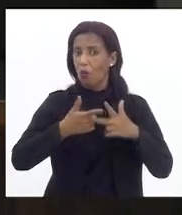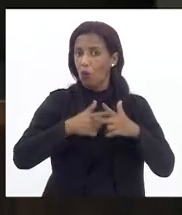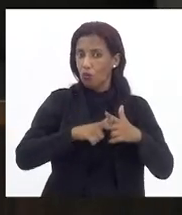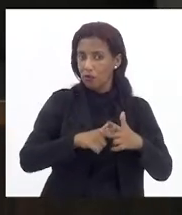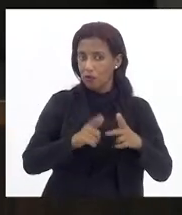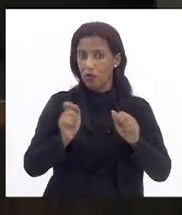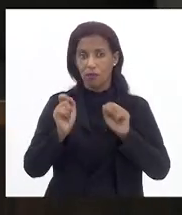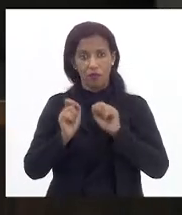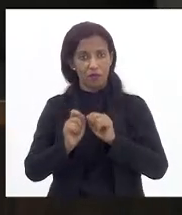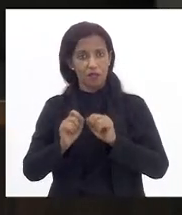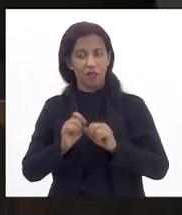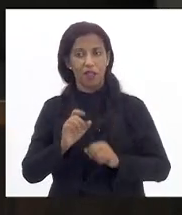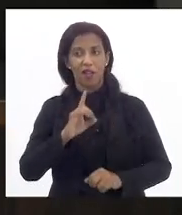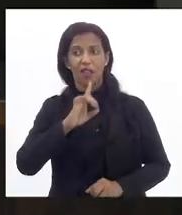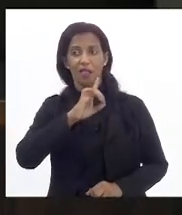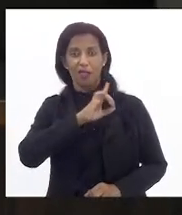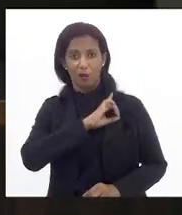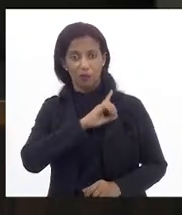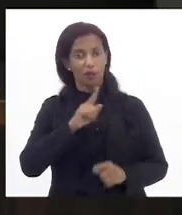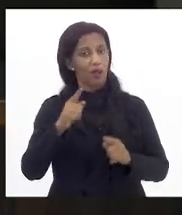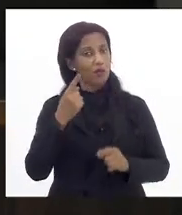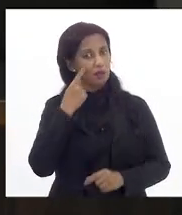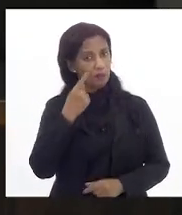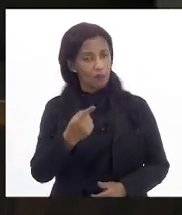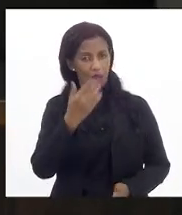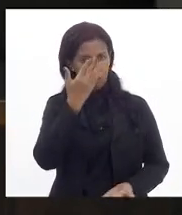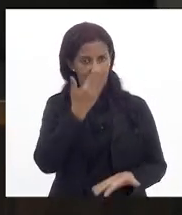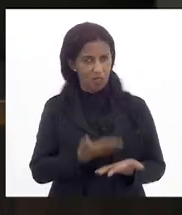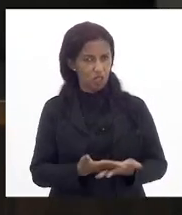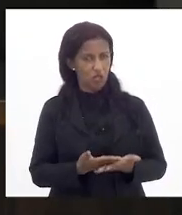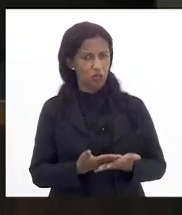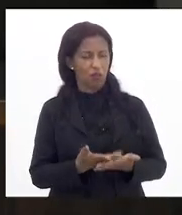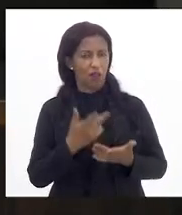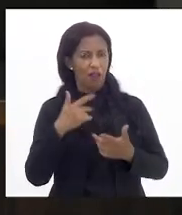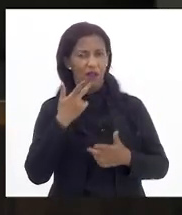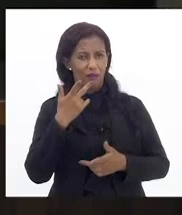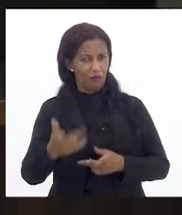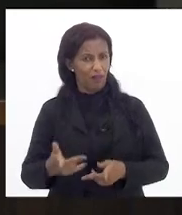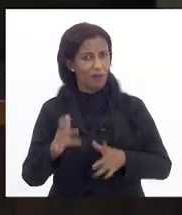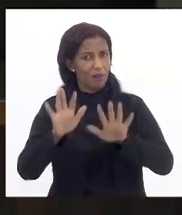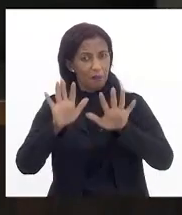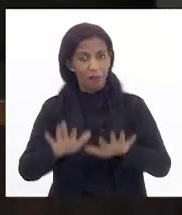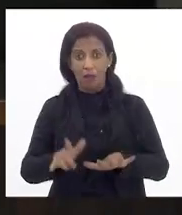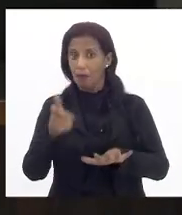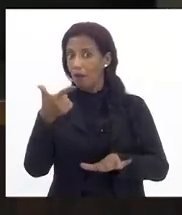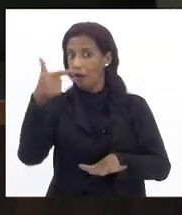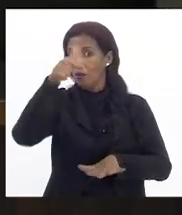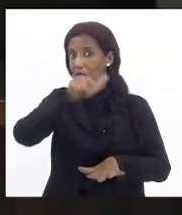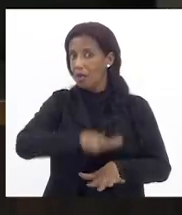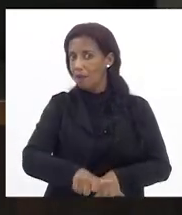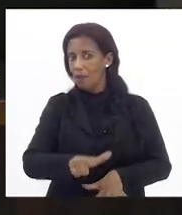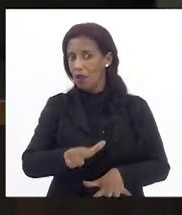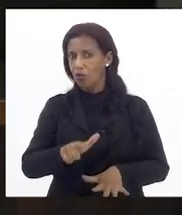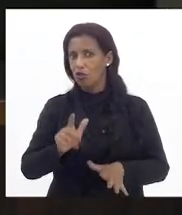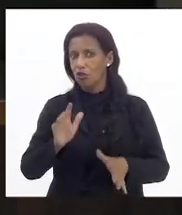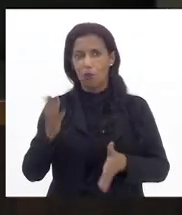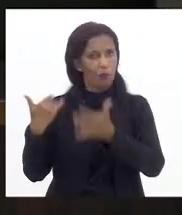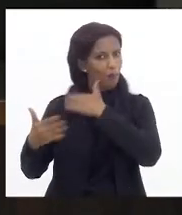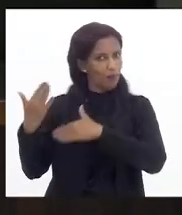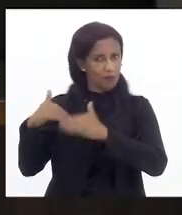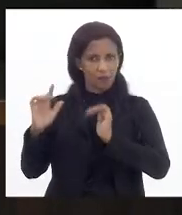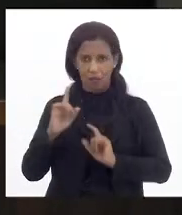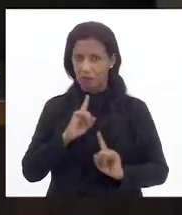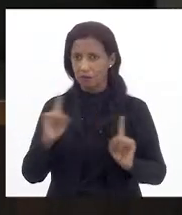a fazendo tá da Mata Rocha foi defendeu aquilo que acredito com muita precisão mas não se repete o clima de outrora